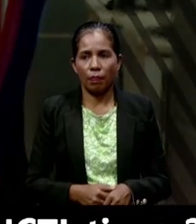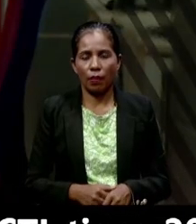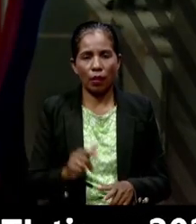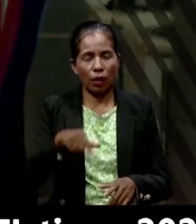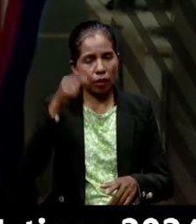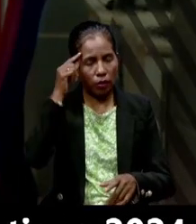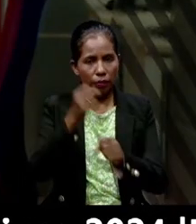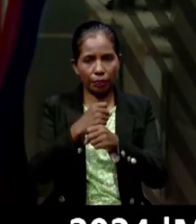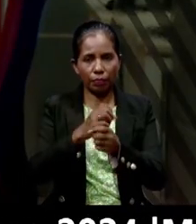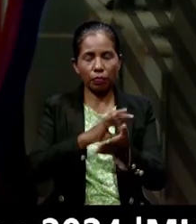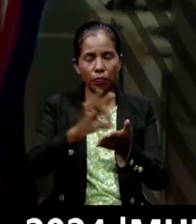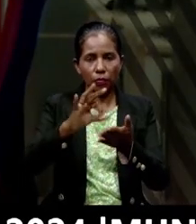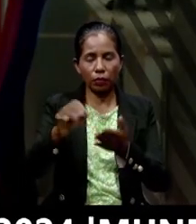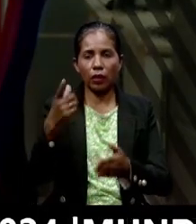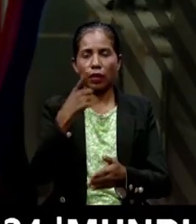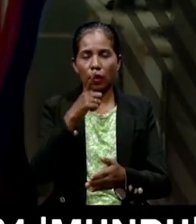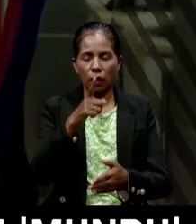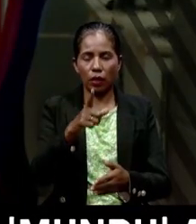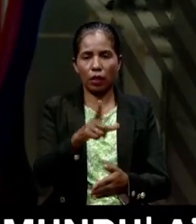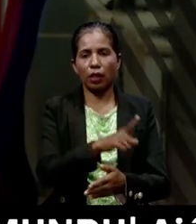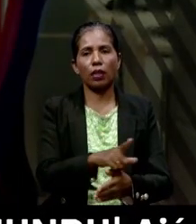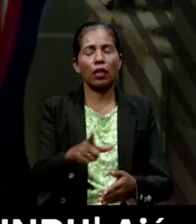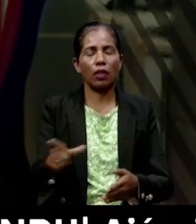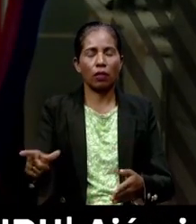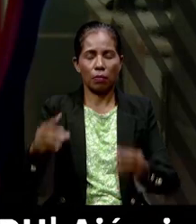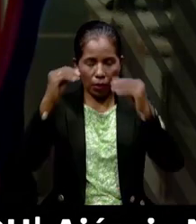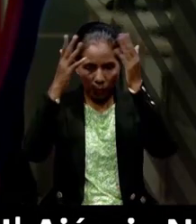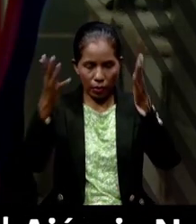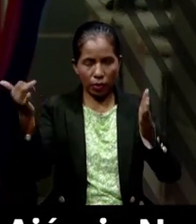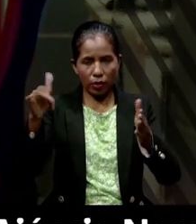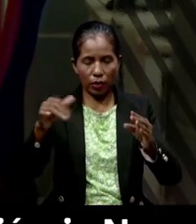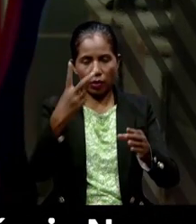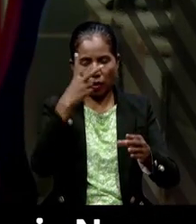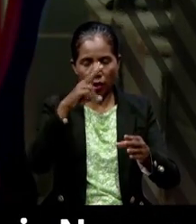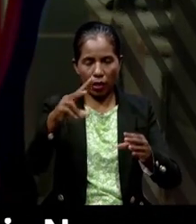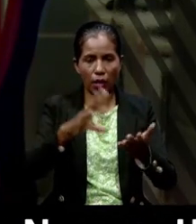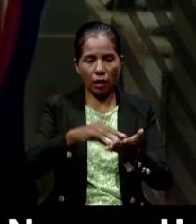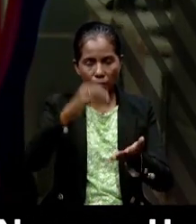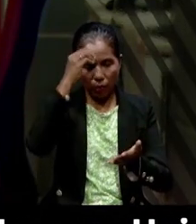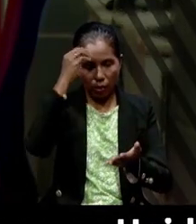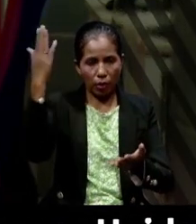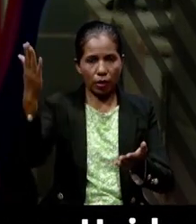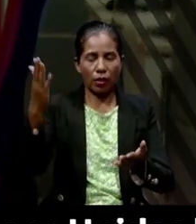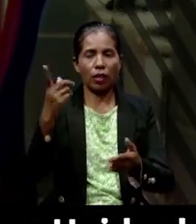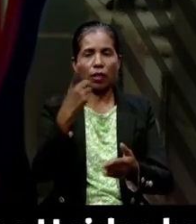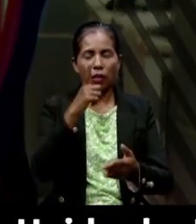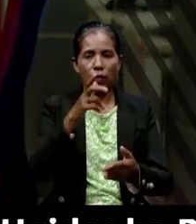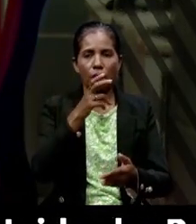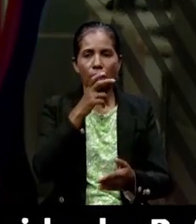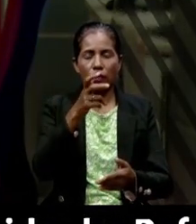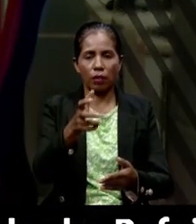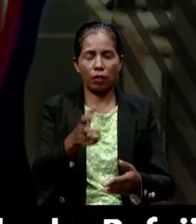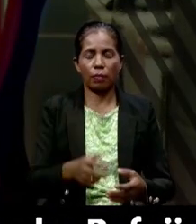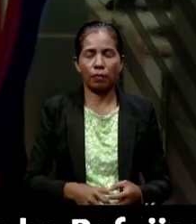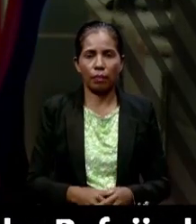Governo rala formação linguística para professor Cira, onde melhora processo ensino-aprendizagem e a língua portuguesa.